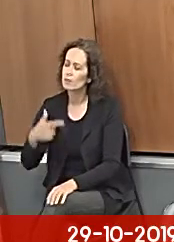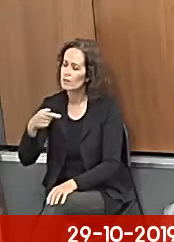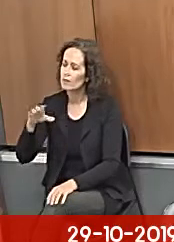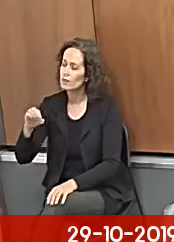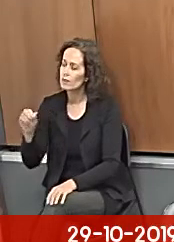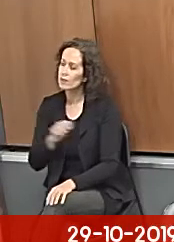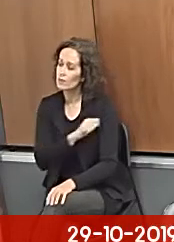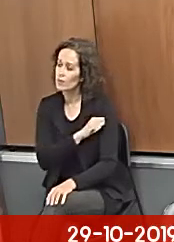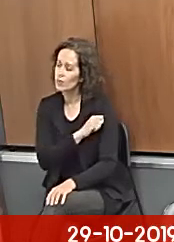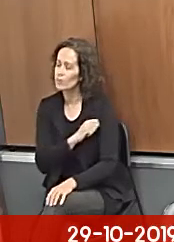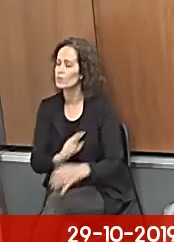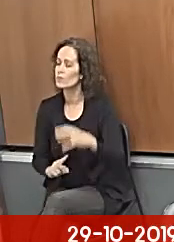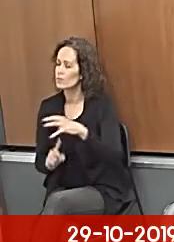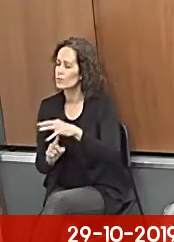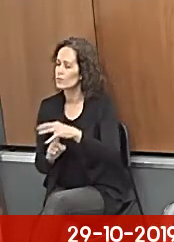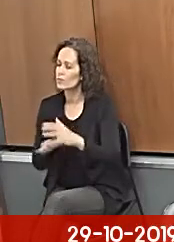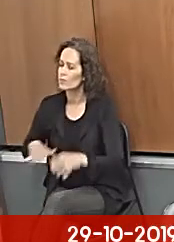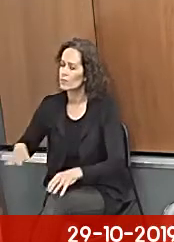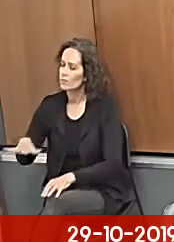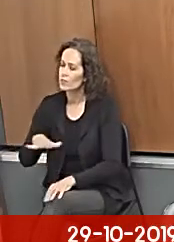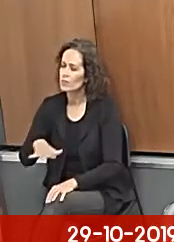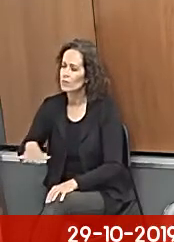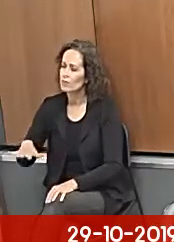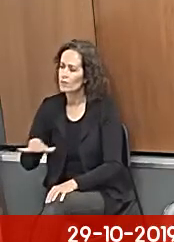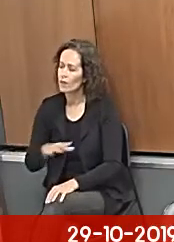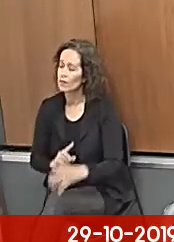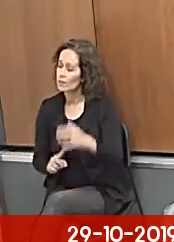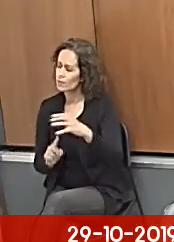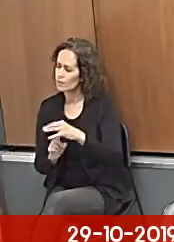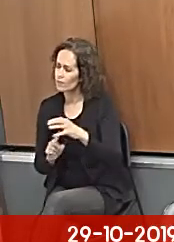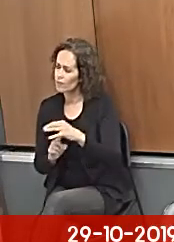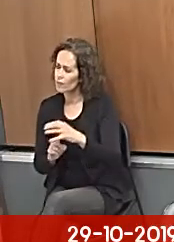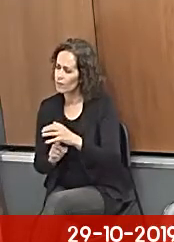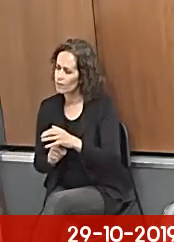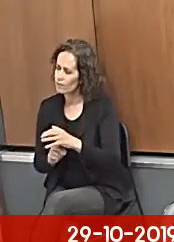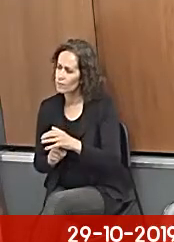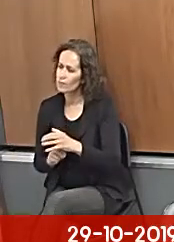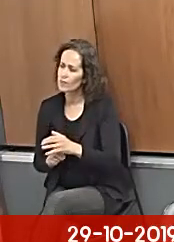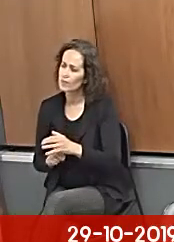Savassi, no programa Savassi da gente.